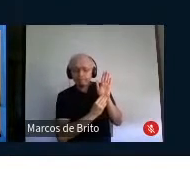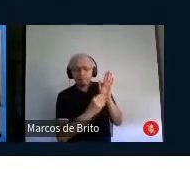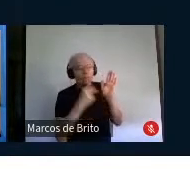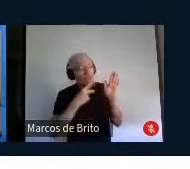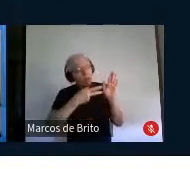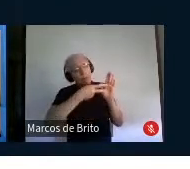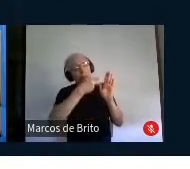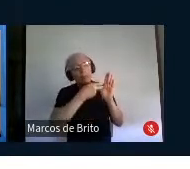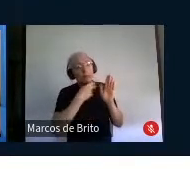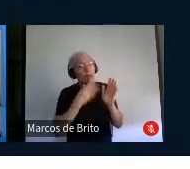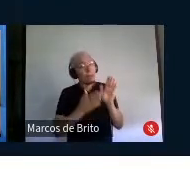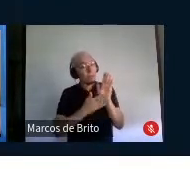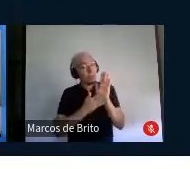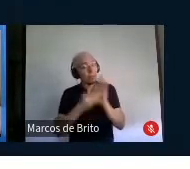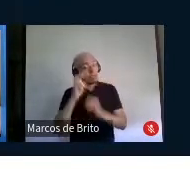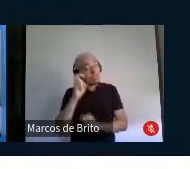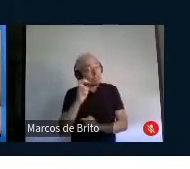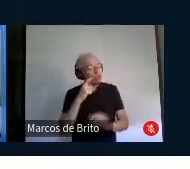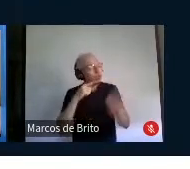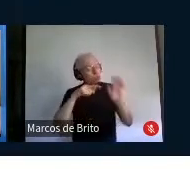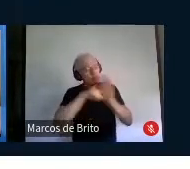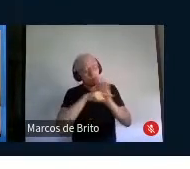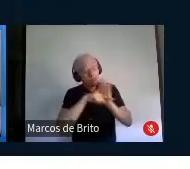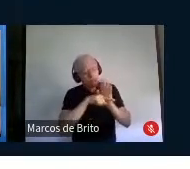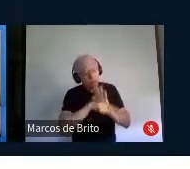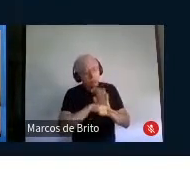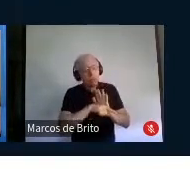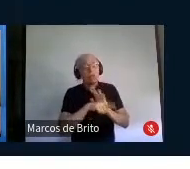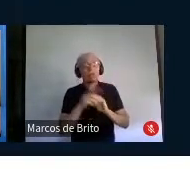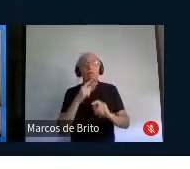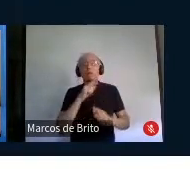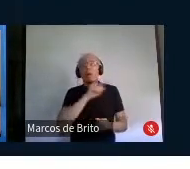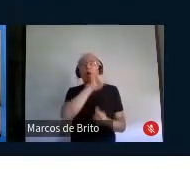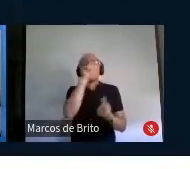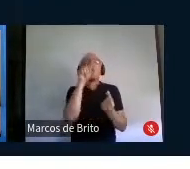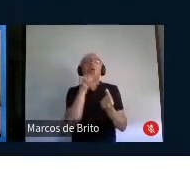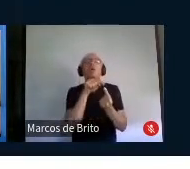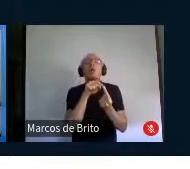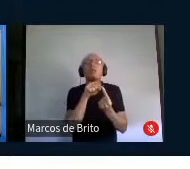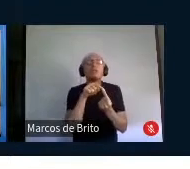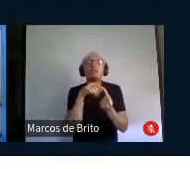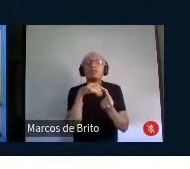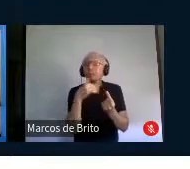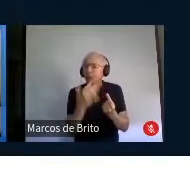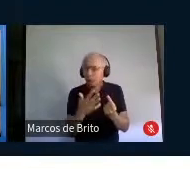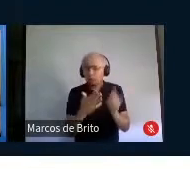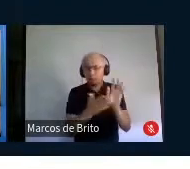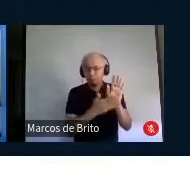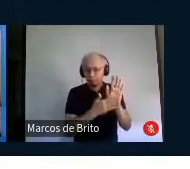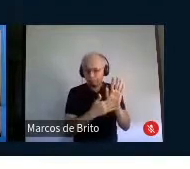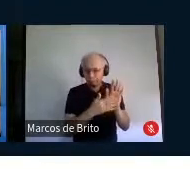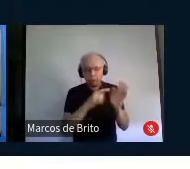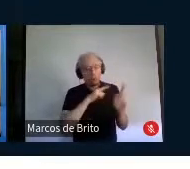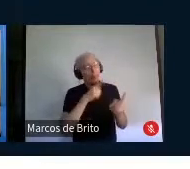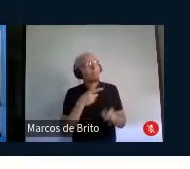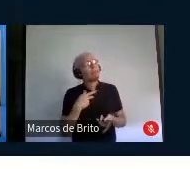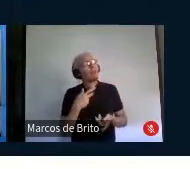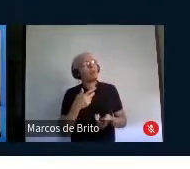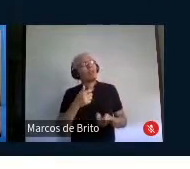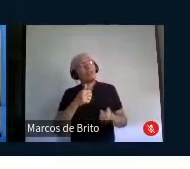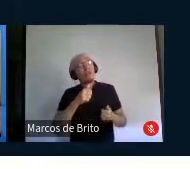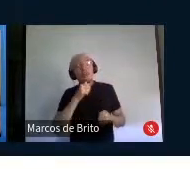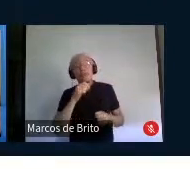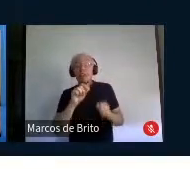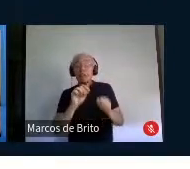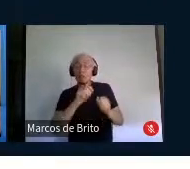acesso a 5 propostas, nós analisamos aqui os objetivos dessas propostas. Aqui nós fizemos uma análise